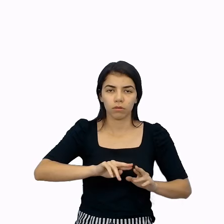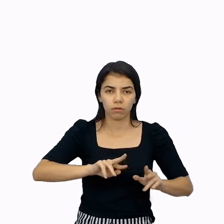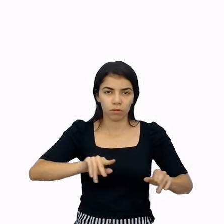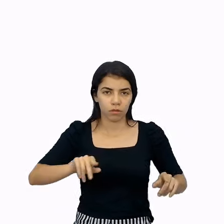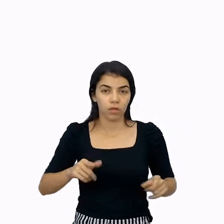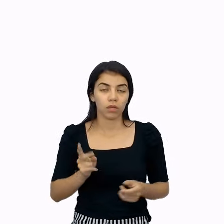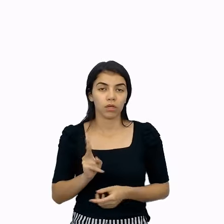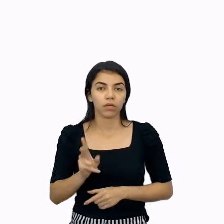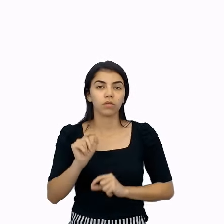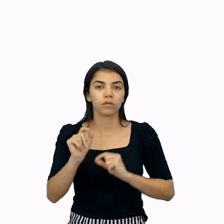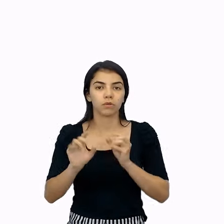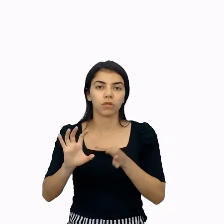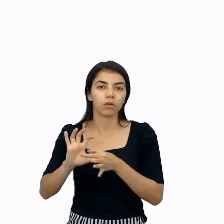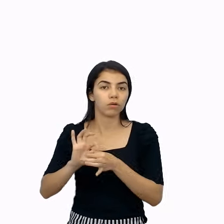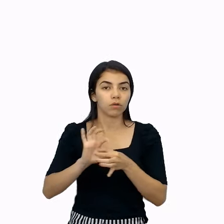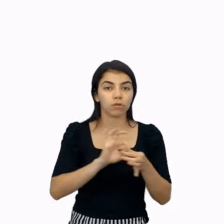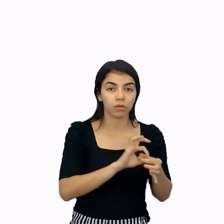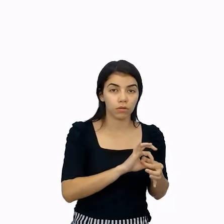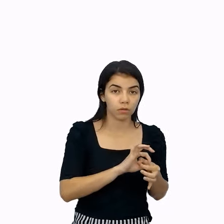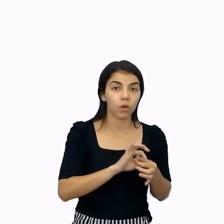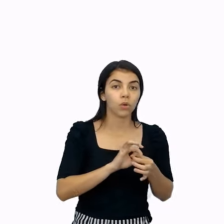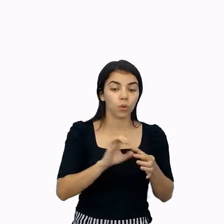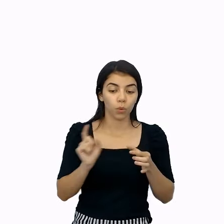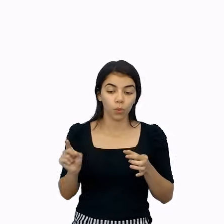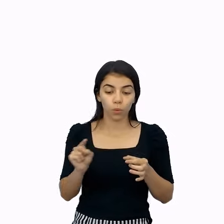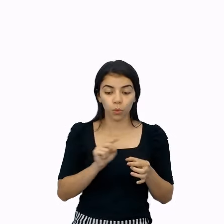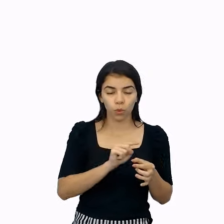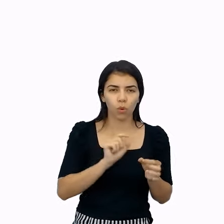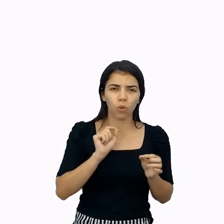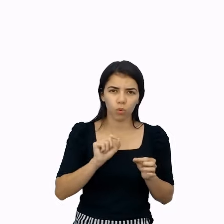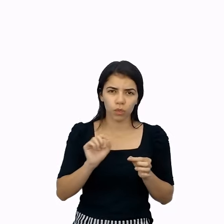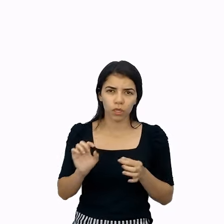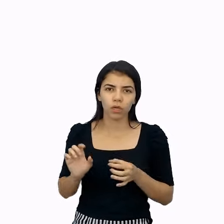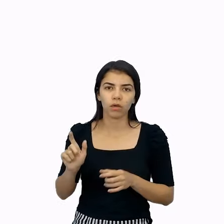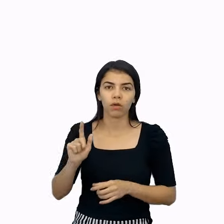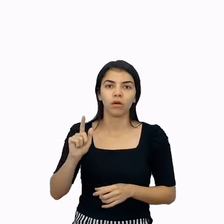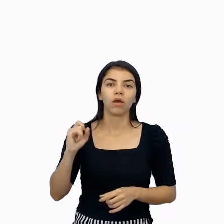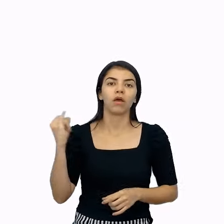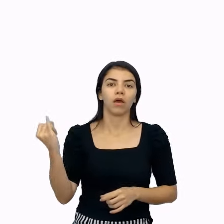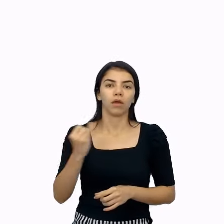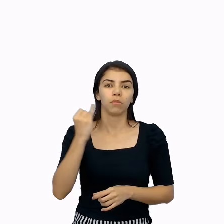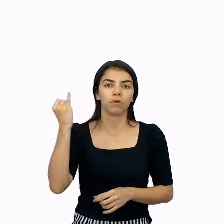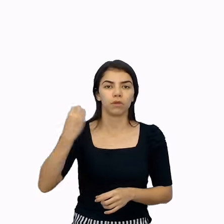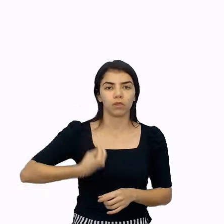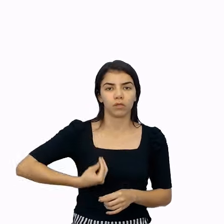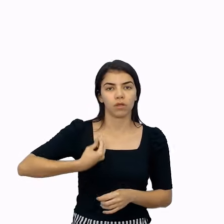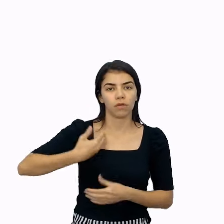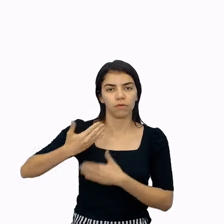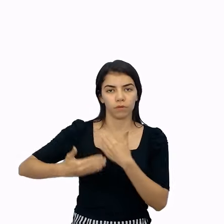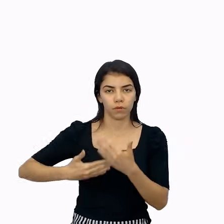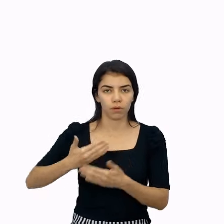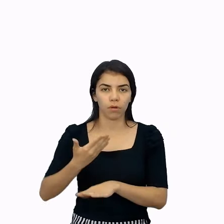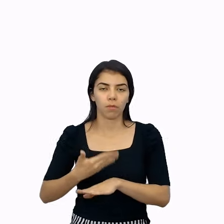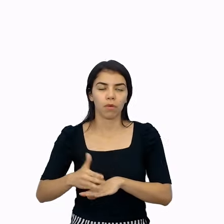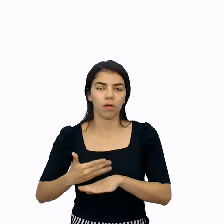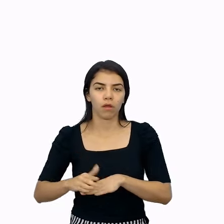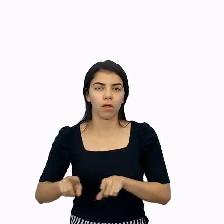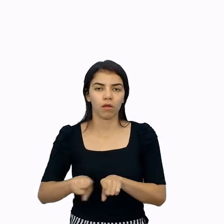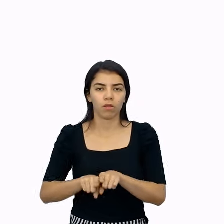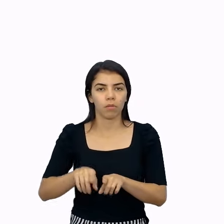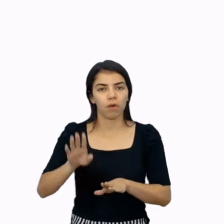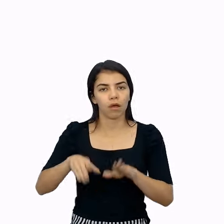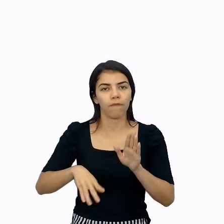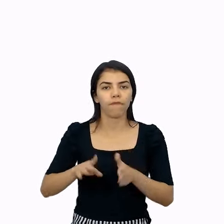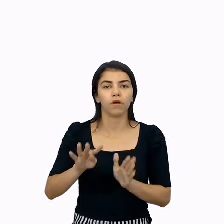sempre contextualizando a importância, né, desse gênero na vida prática do estudante, mesmo que sejam textos